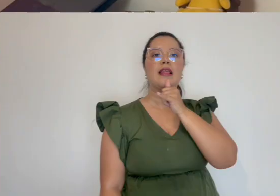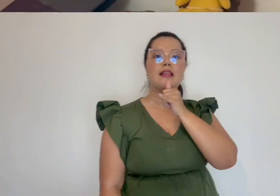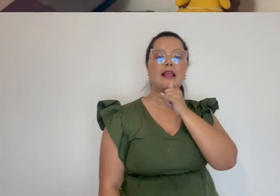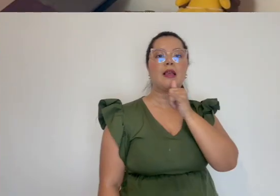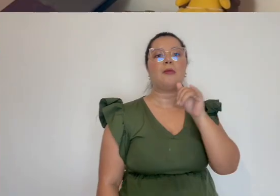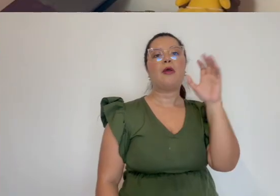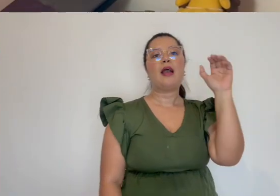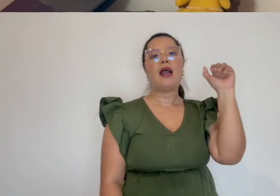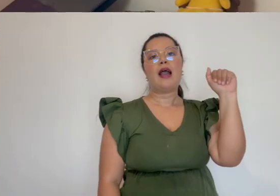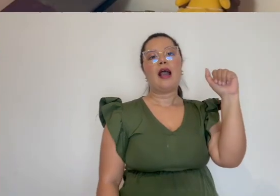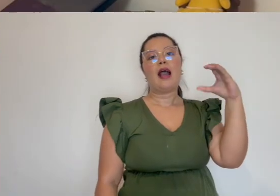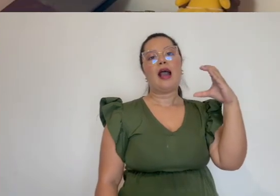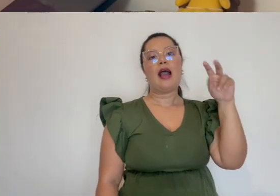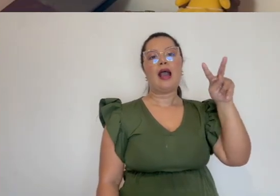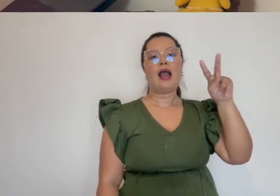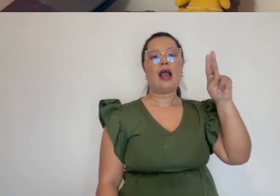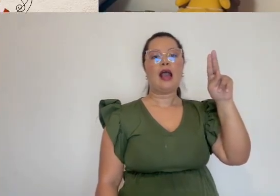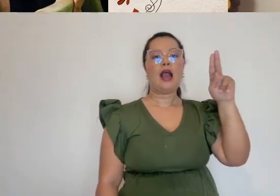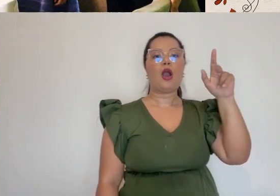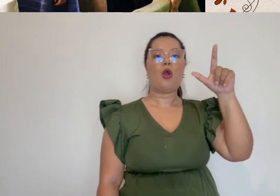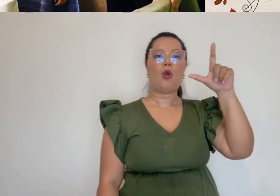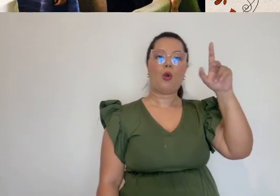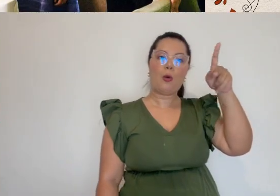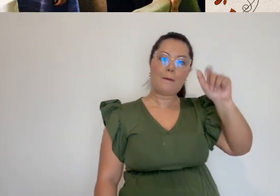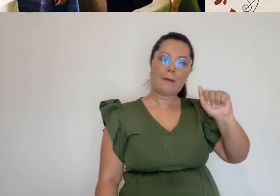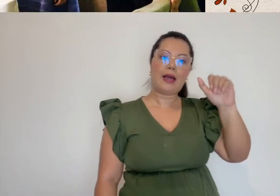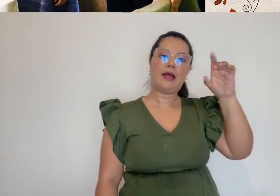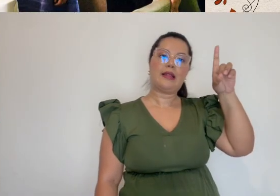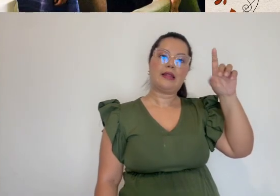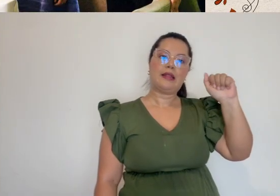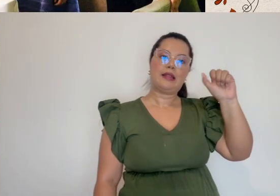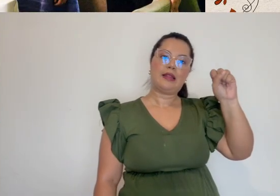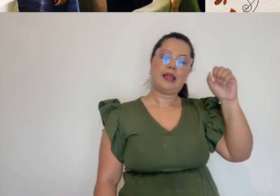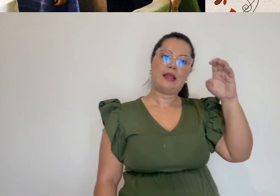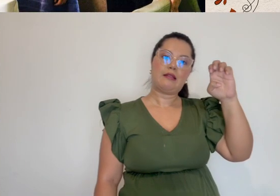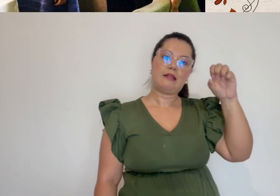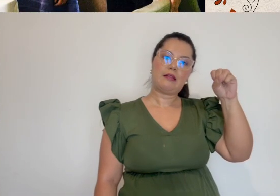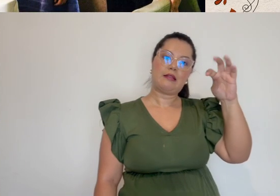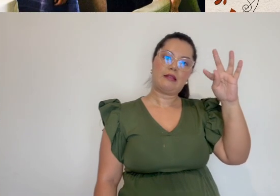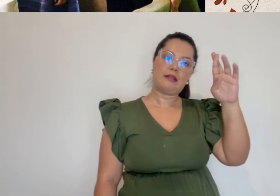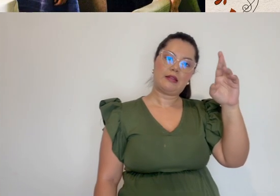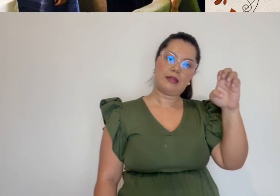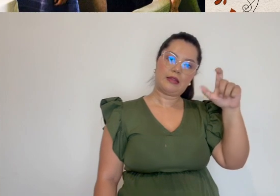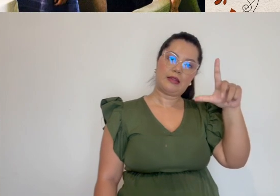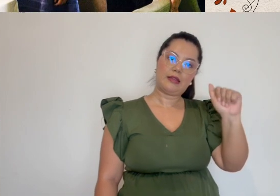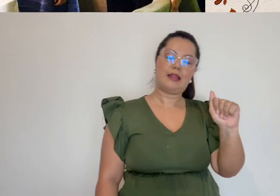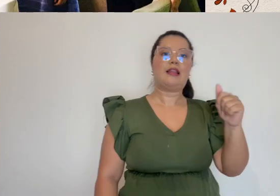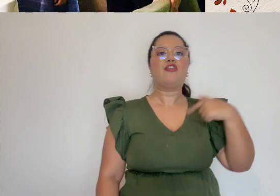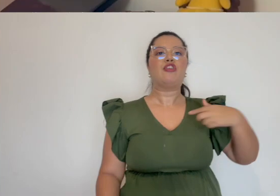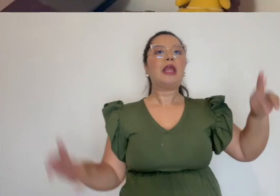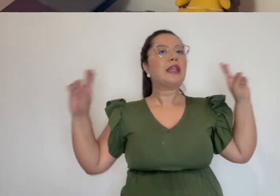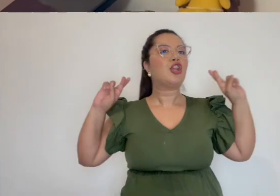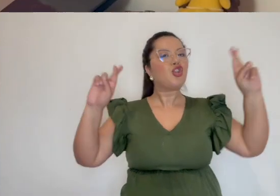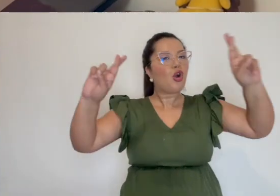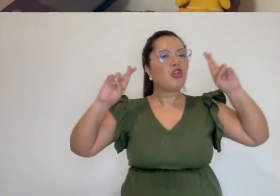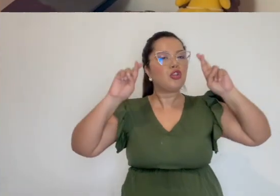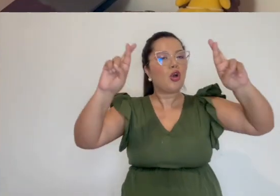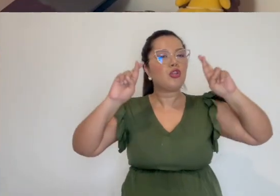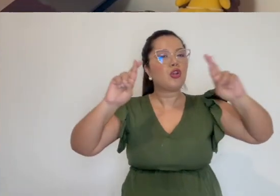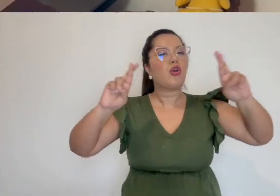exemplo também desse tipo de romance é A Culpa das Estrelas, é um pouco mais recente, onde nós temos personagens que a gente